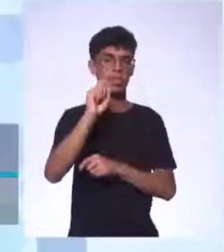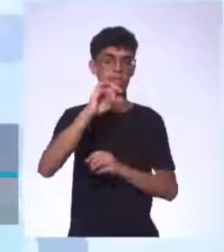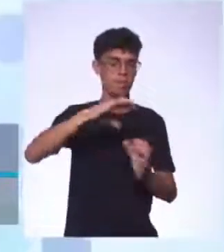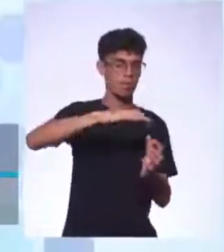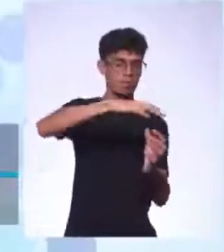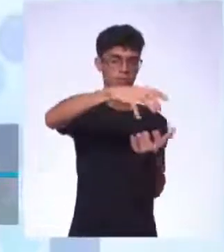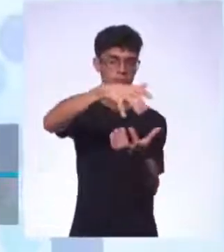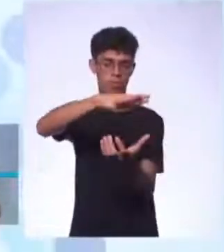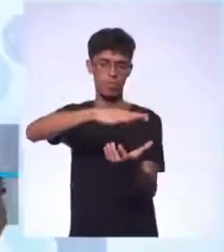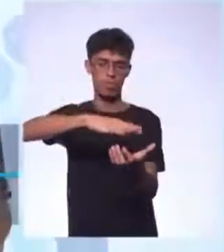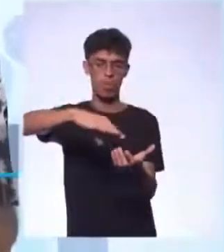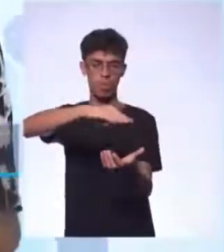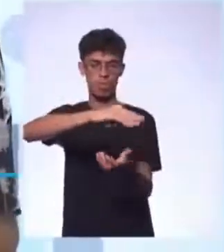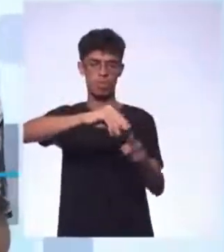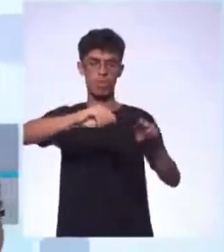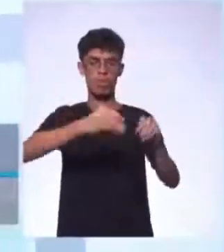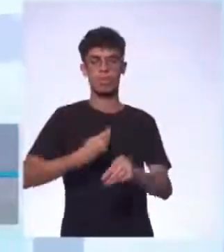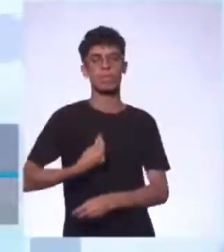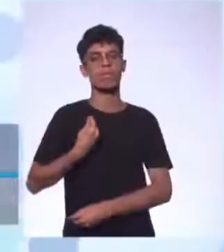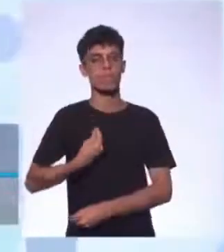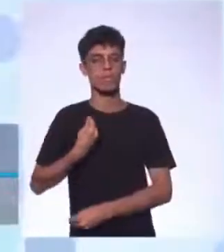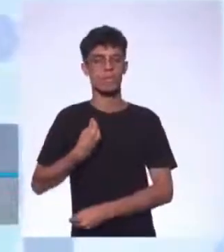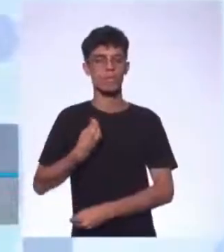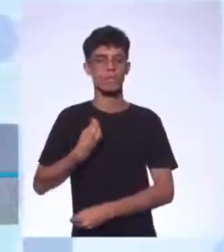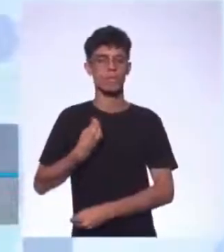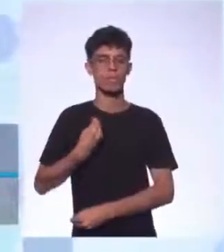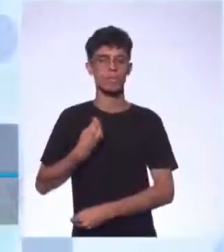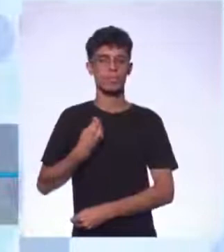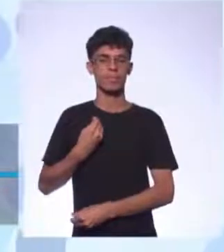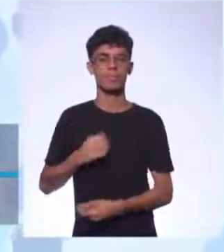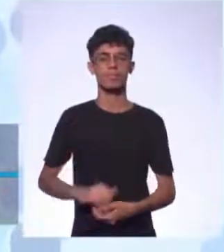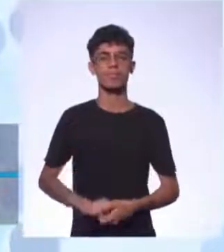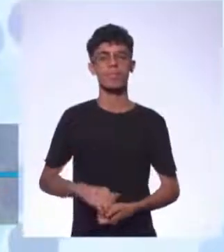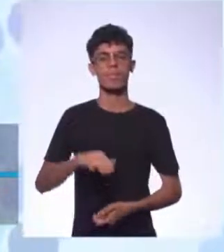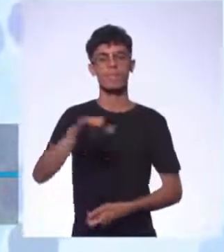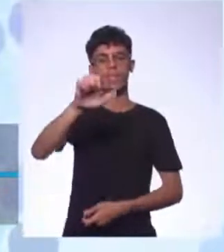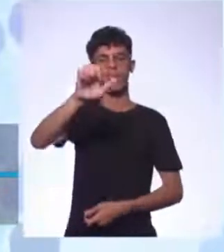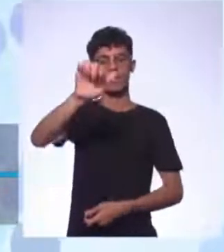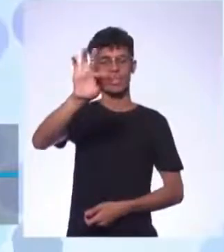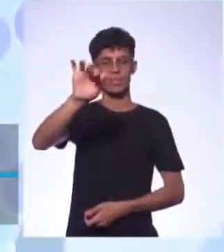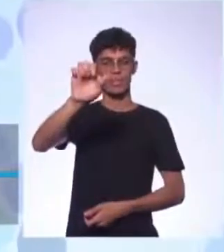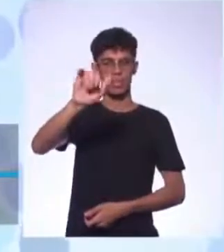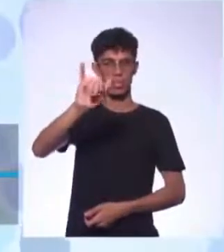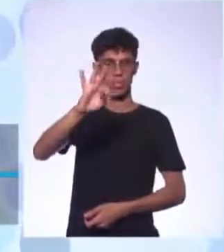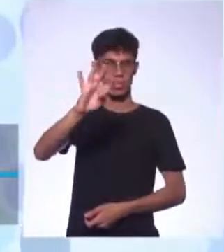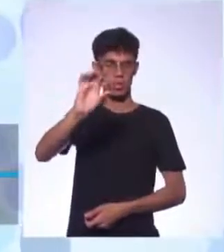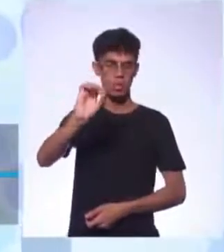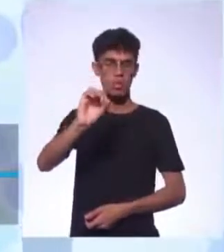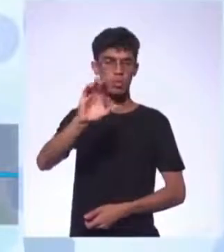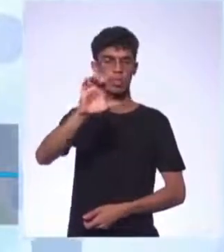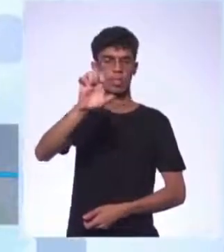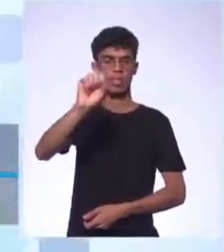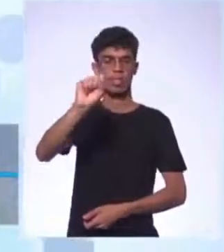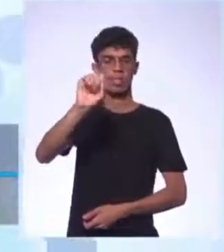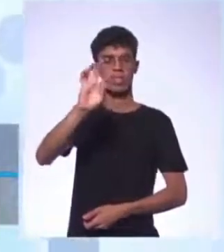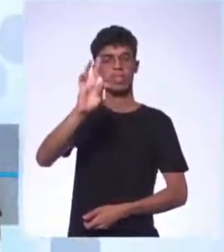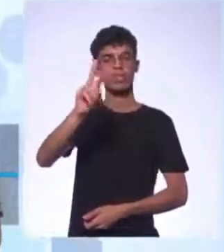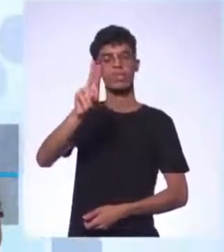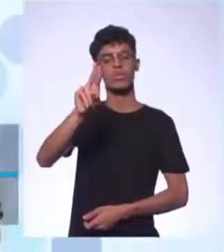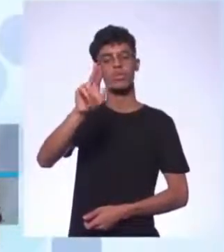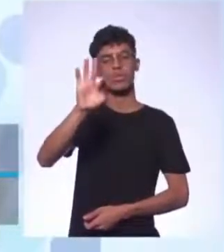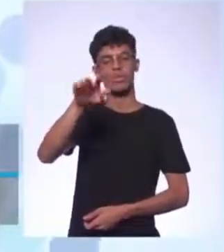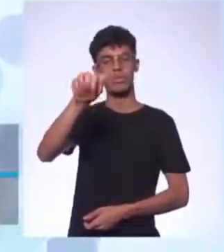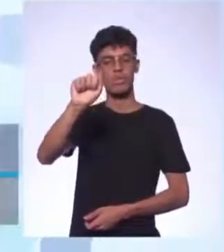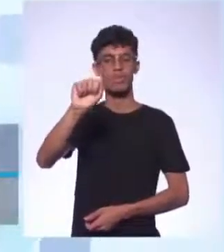aí o efeito estufa. O efeito estufa, ele é fundamental. ok? Porque ele